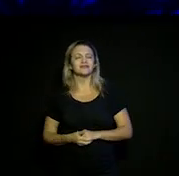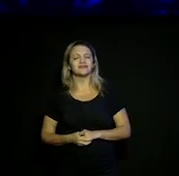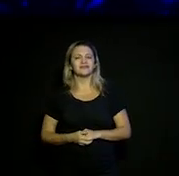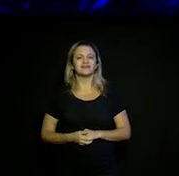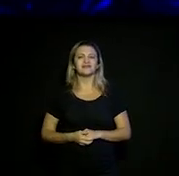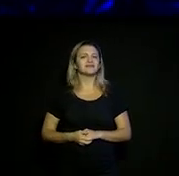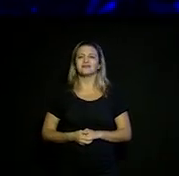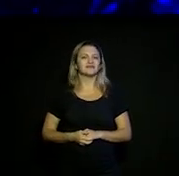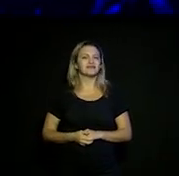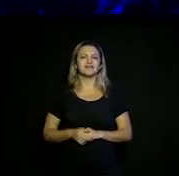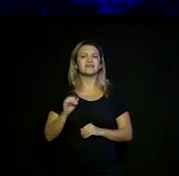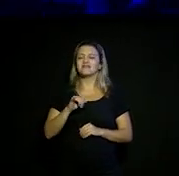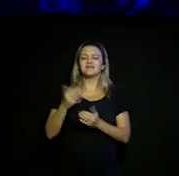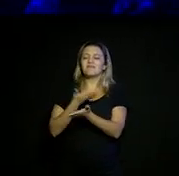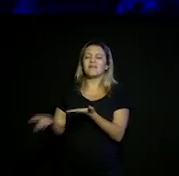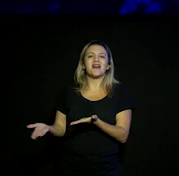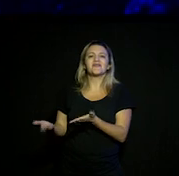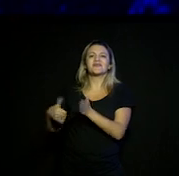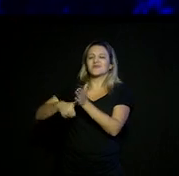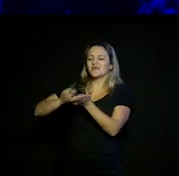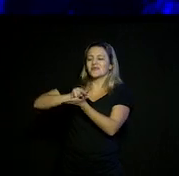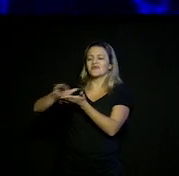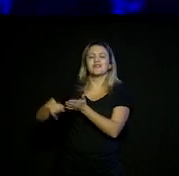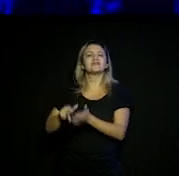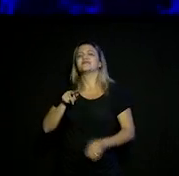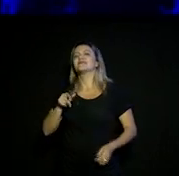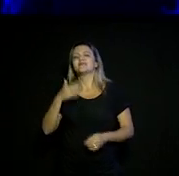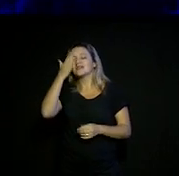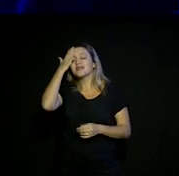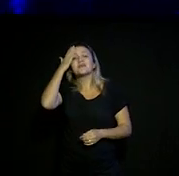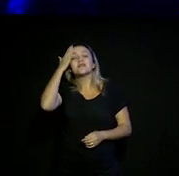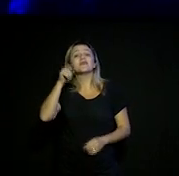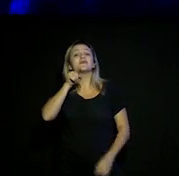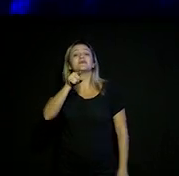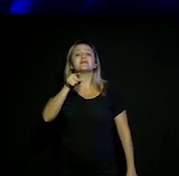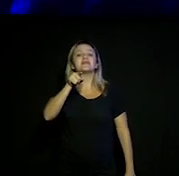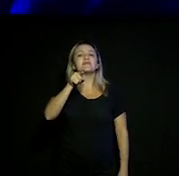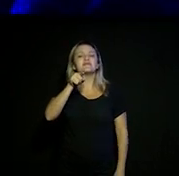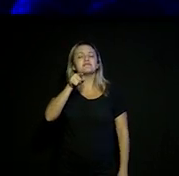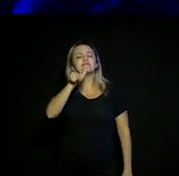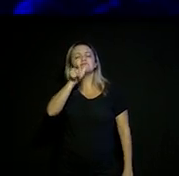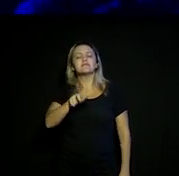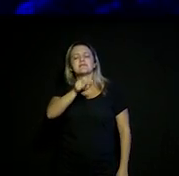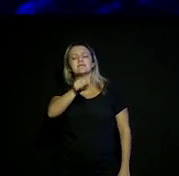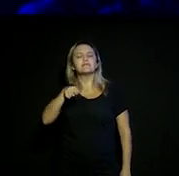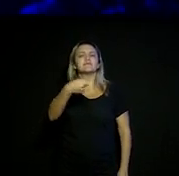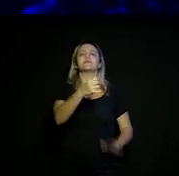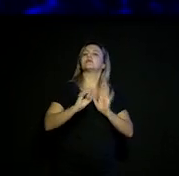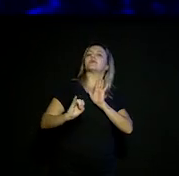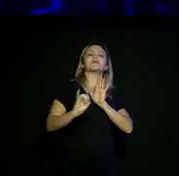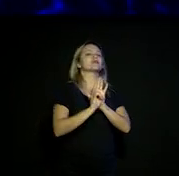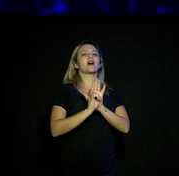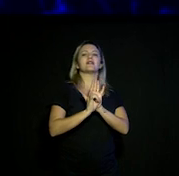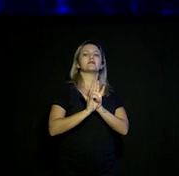esses papéis e vai dizer, se você perder tudo isso, quem é você? Qual é a tua verdadeira identidade? Ou seja,